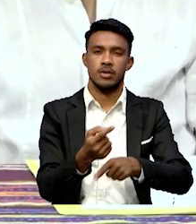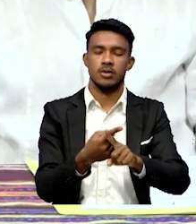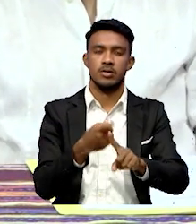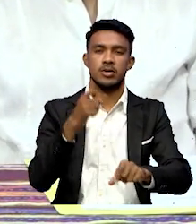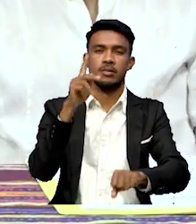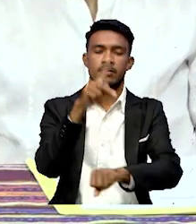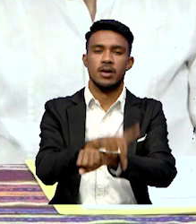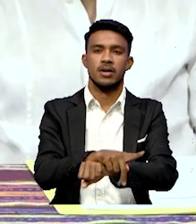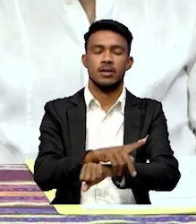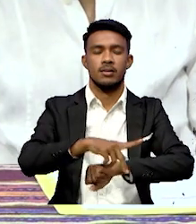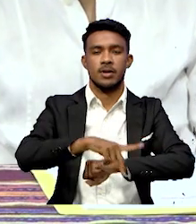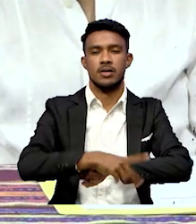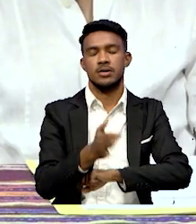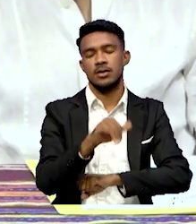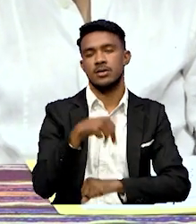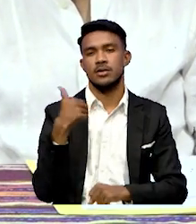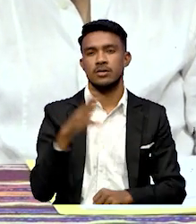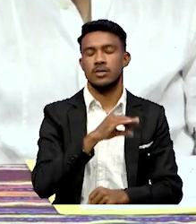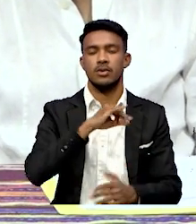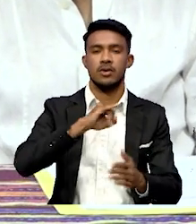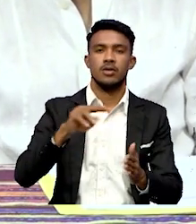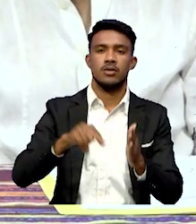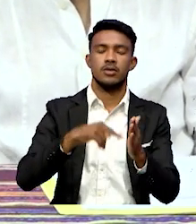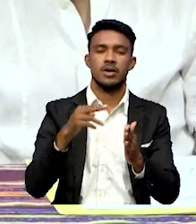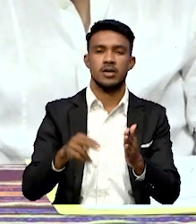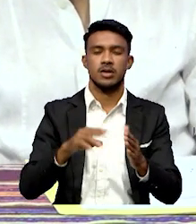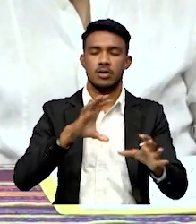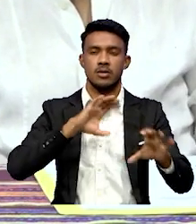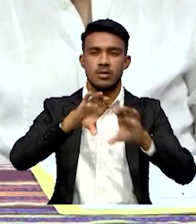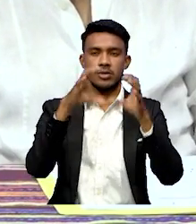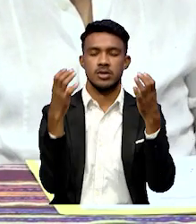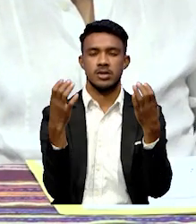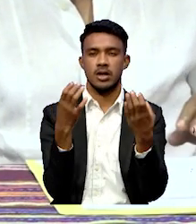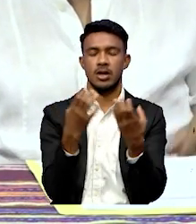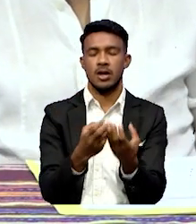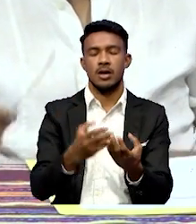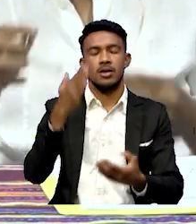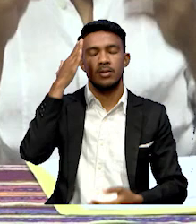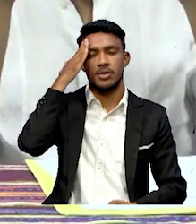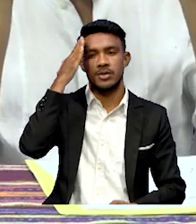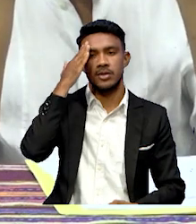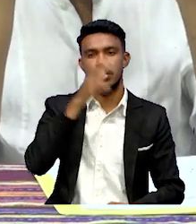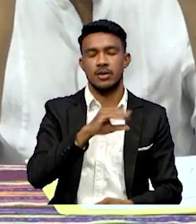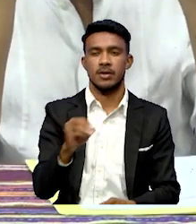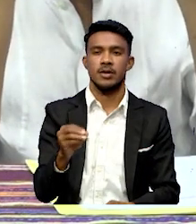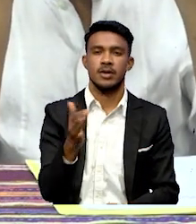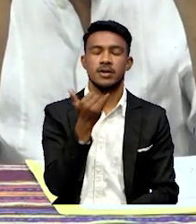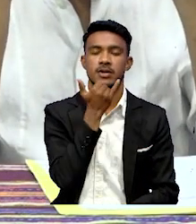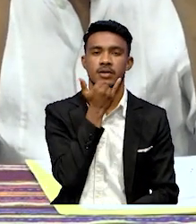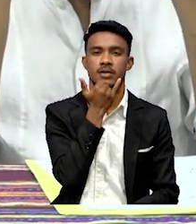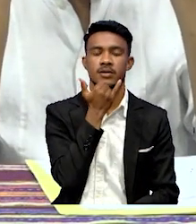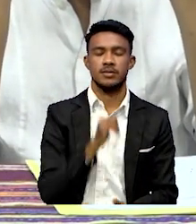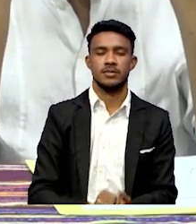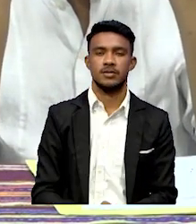Balum. Nós, notícia Balum, o Conselho de Imprensa considera sensacional.